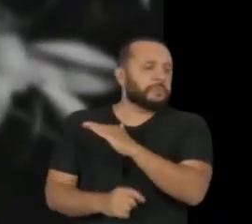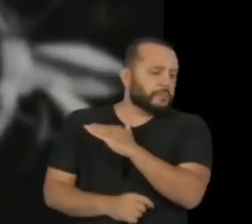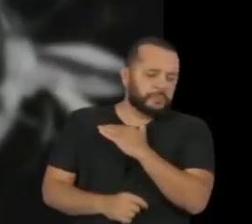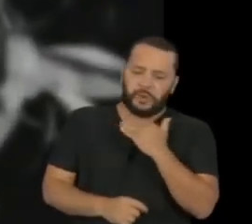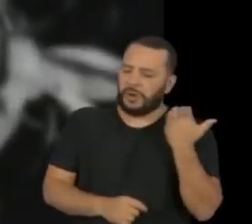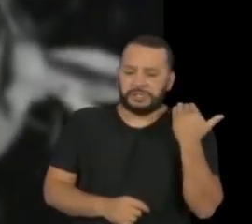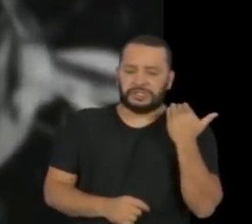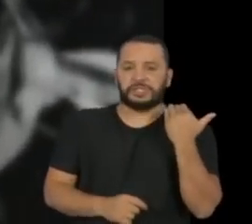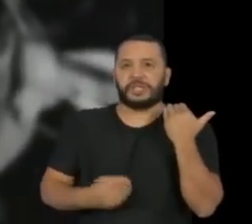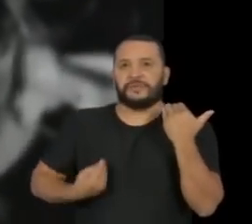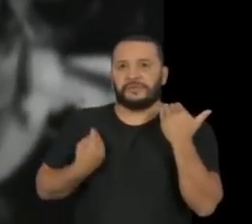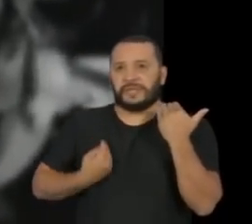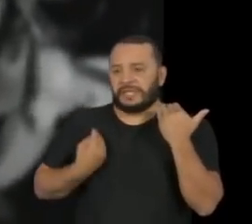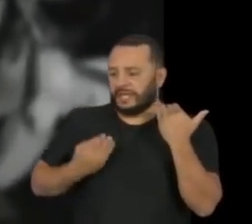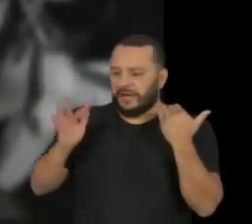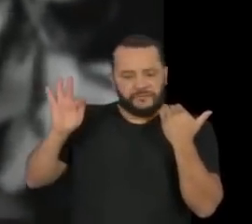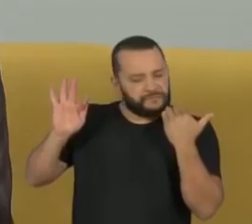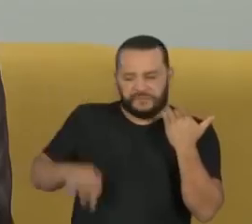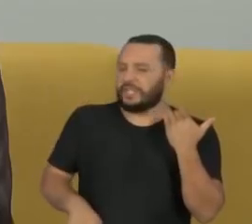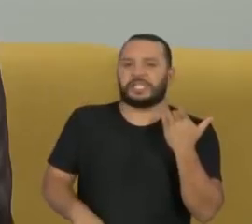da vida.